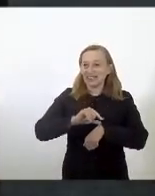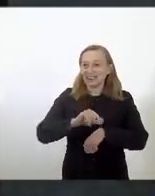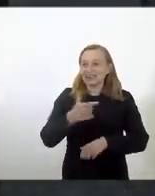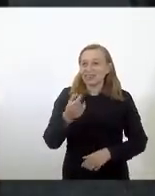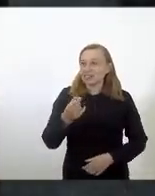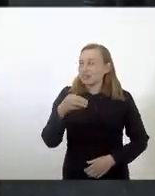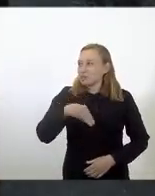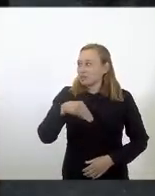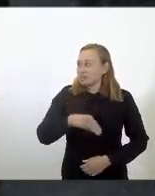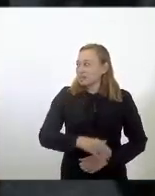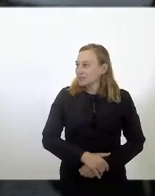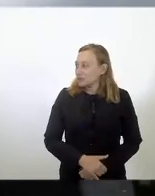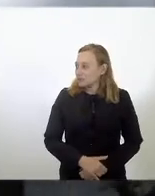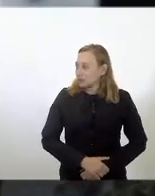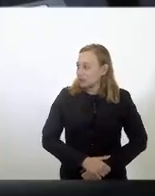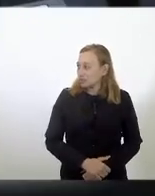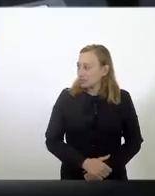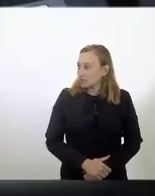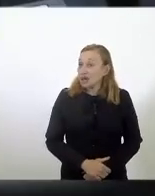minutos.